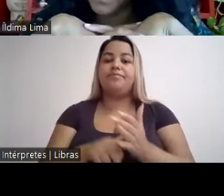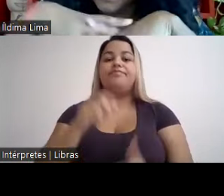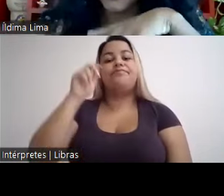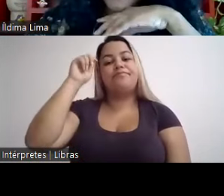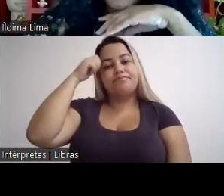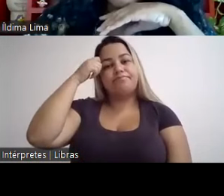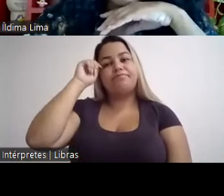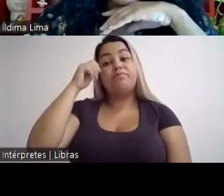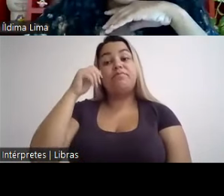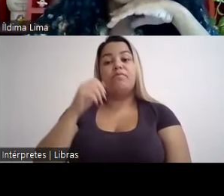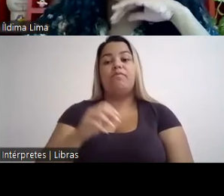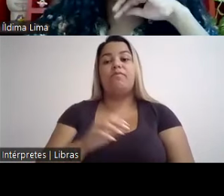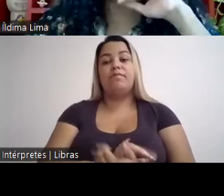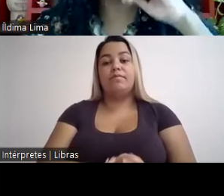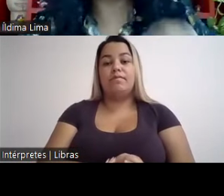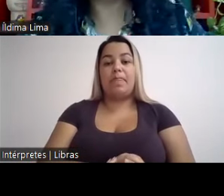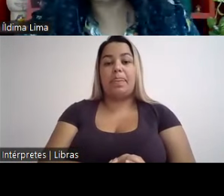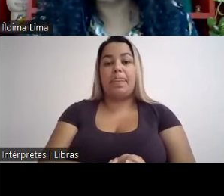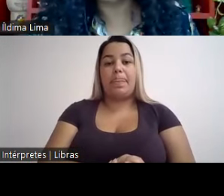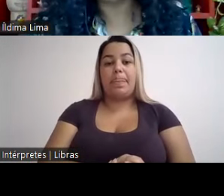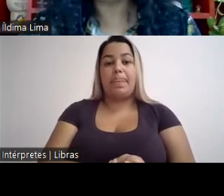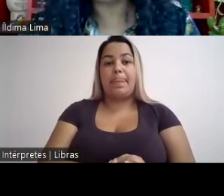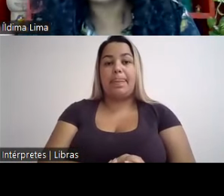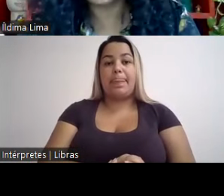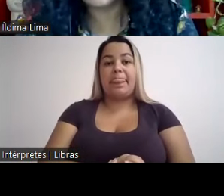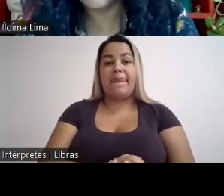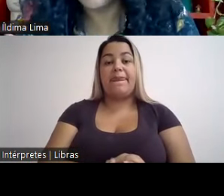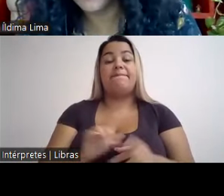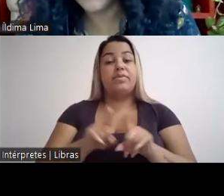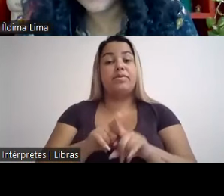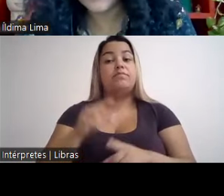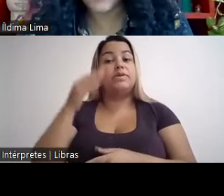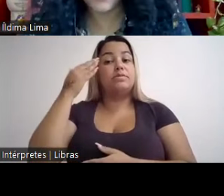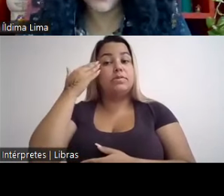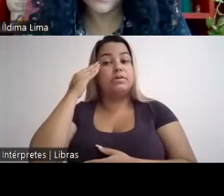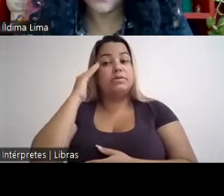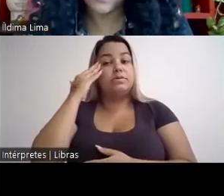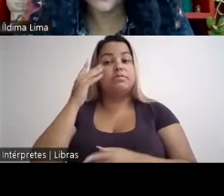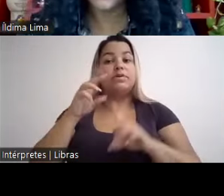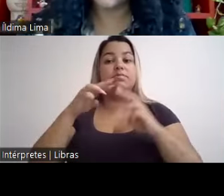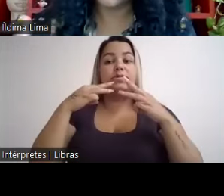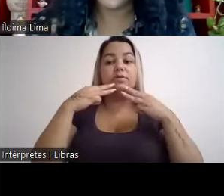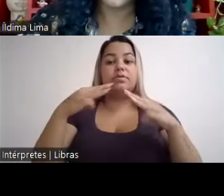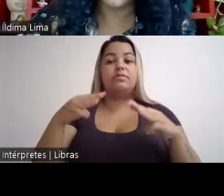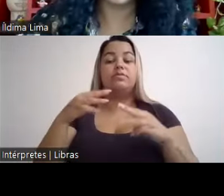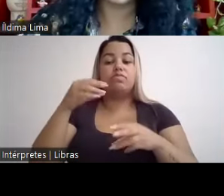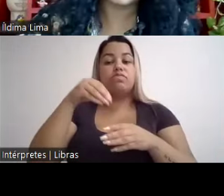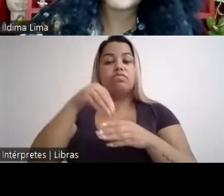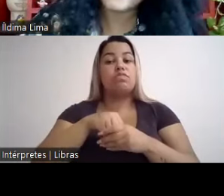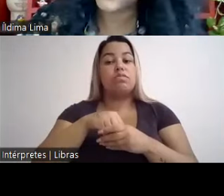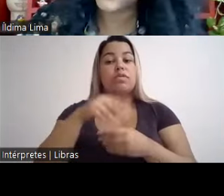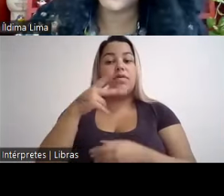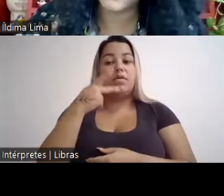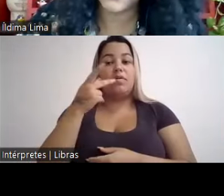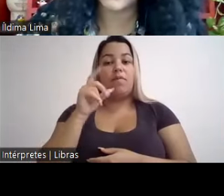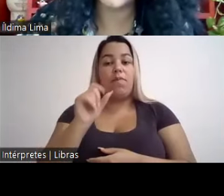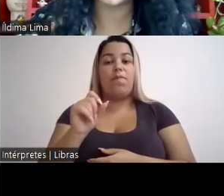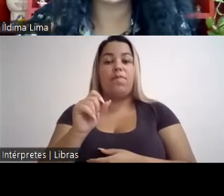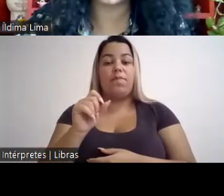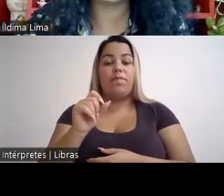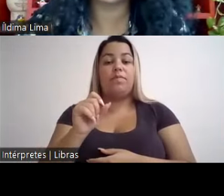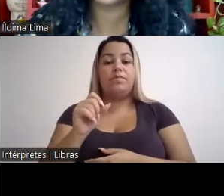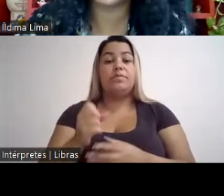afirmativa. E aí o entendimento e a primeira mensagem que eu trago dentro dessa fala é que a